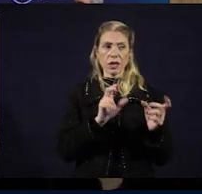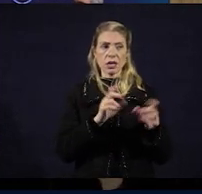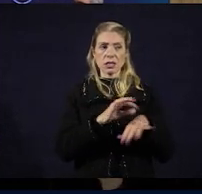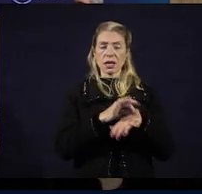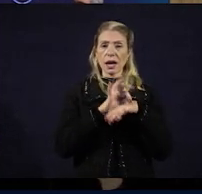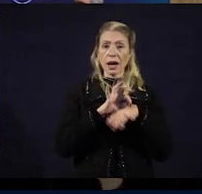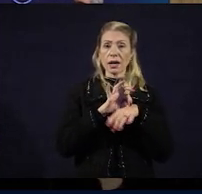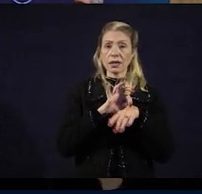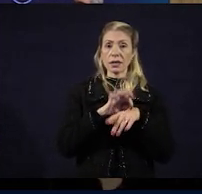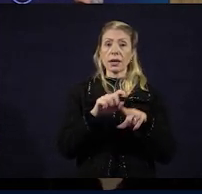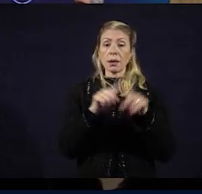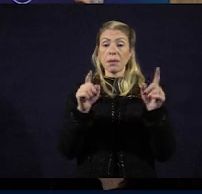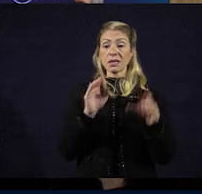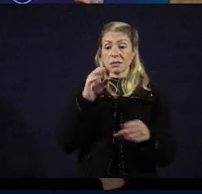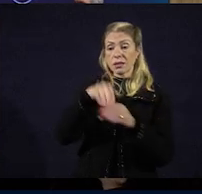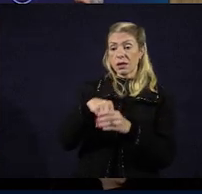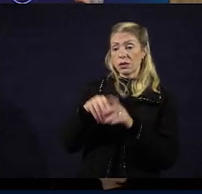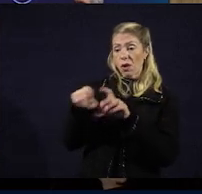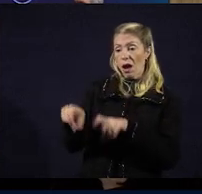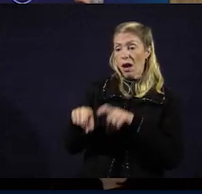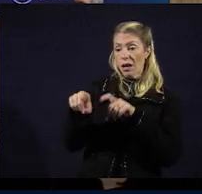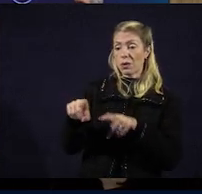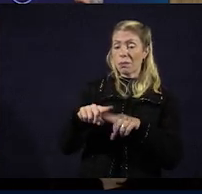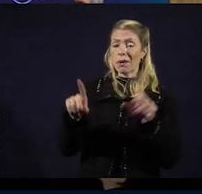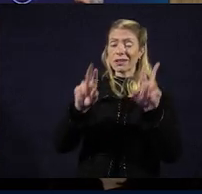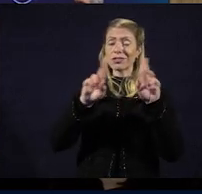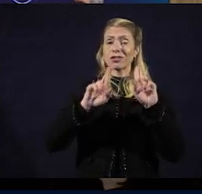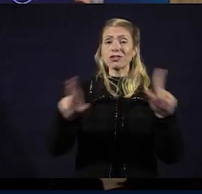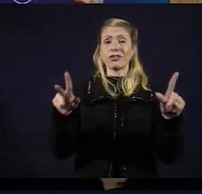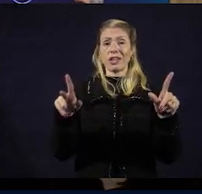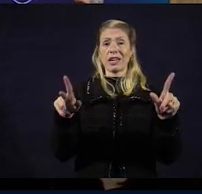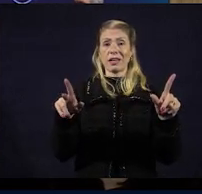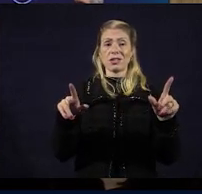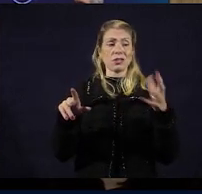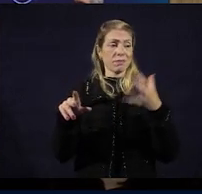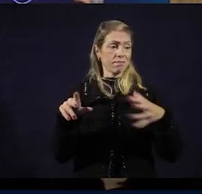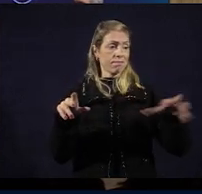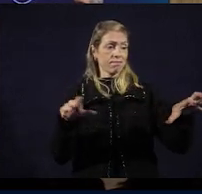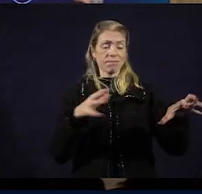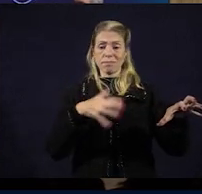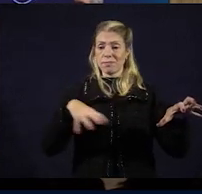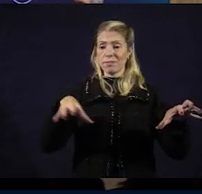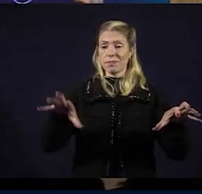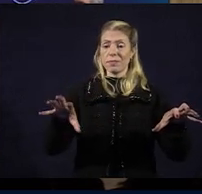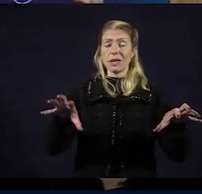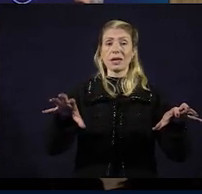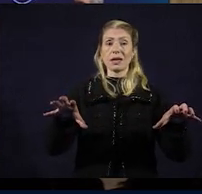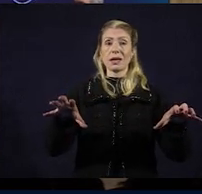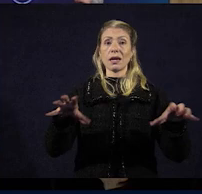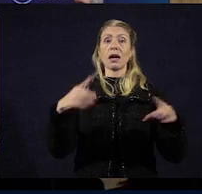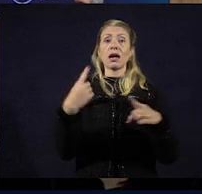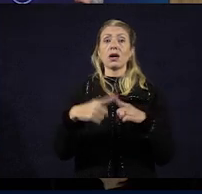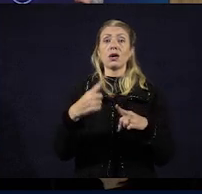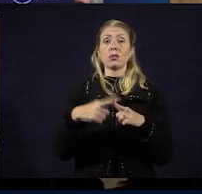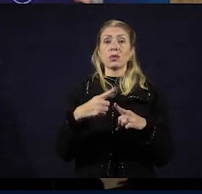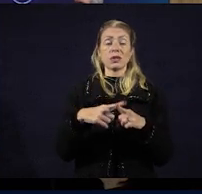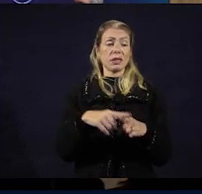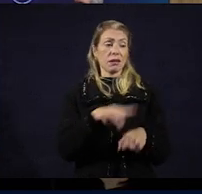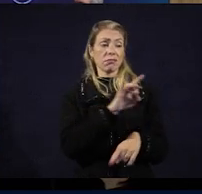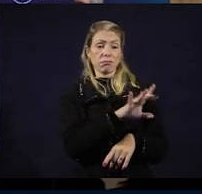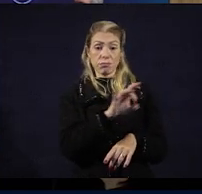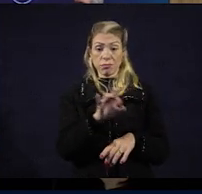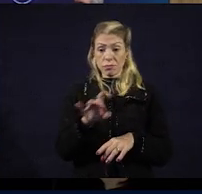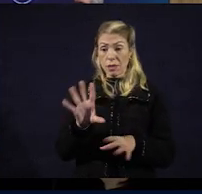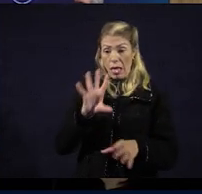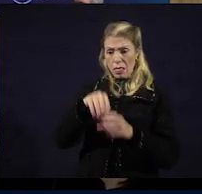entrando no Agro e realmente é diferente porque a cadeia ela é toda uma cadeia